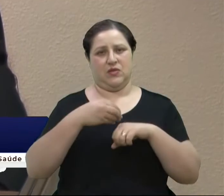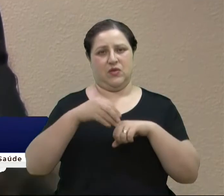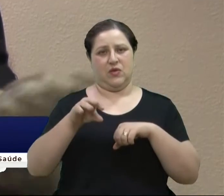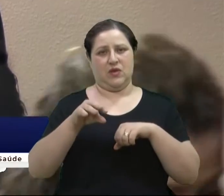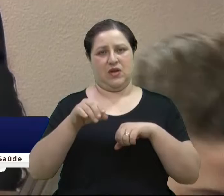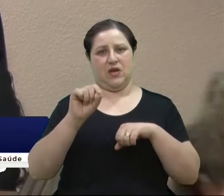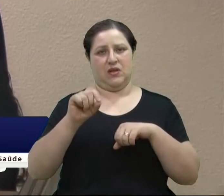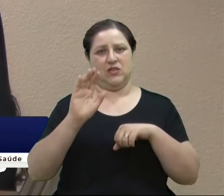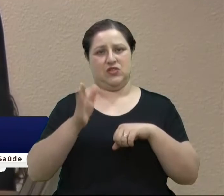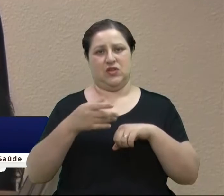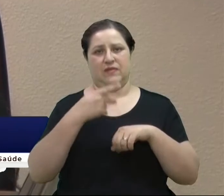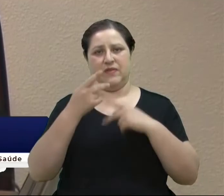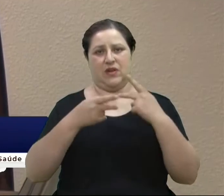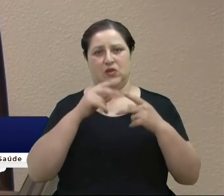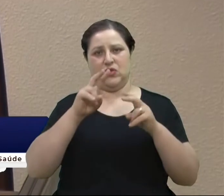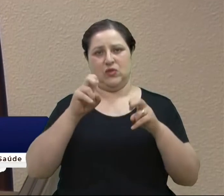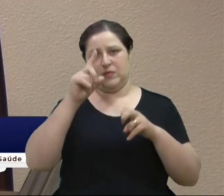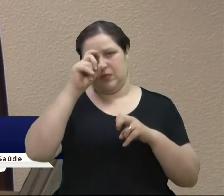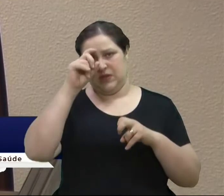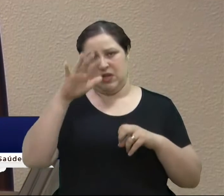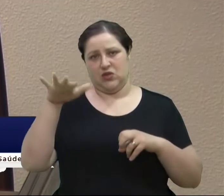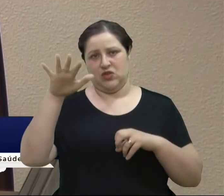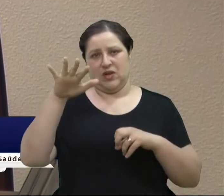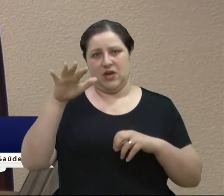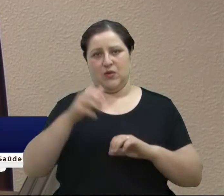que foi citado do Hospital Geral,